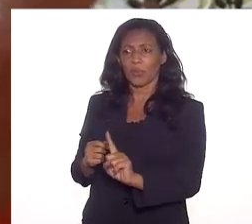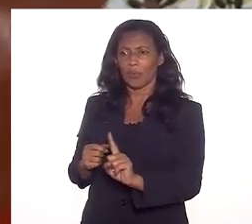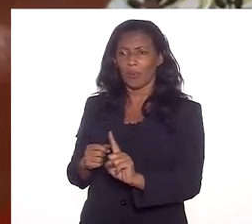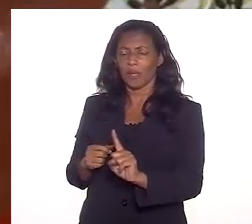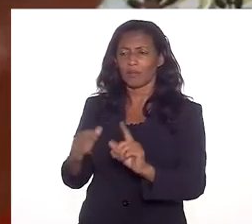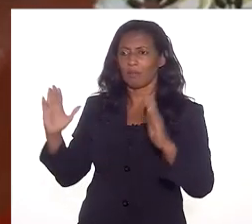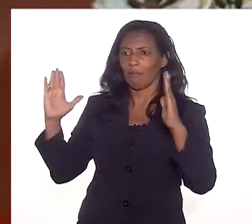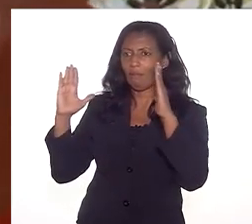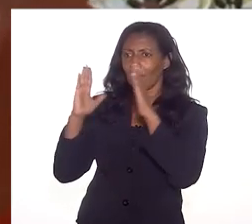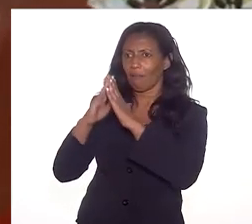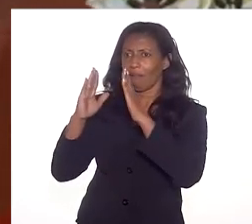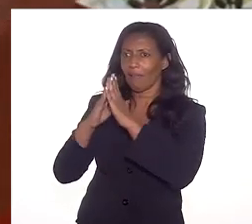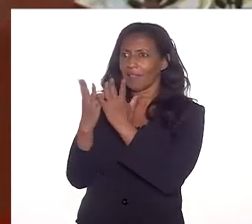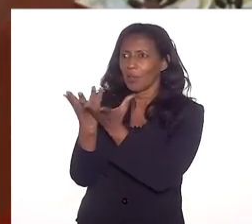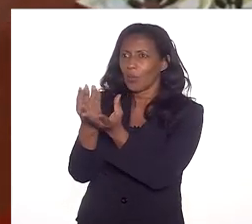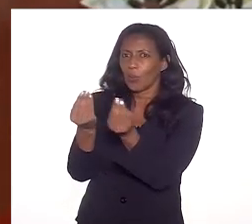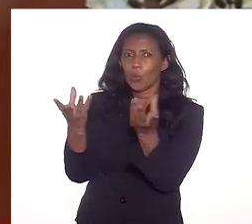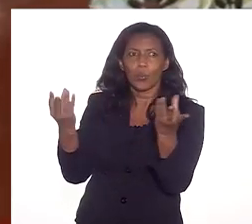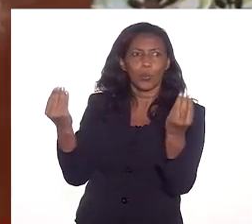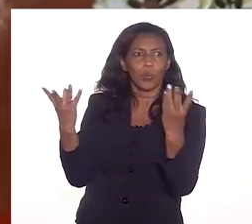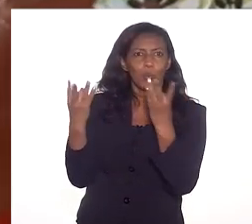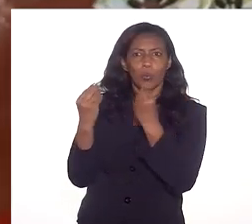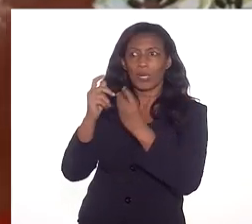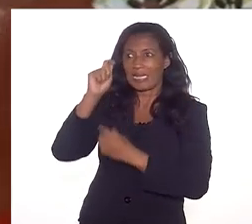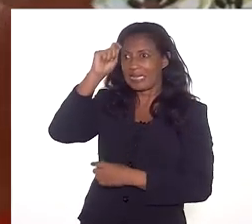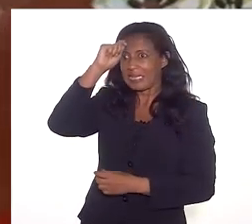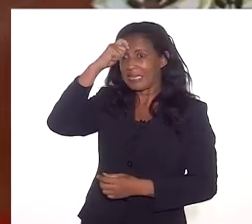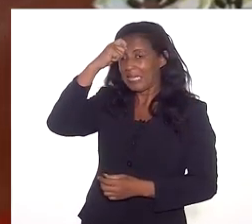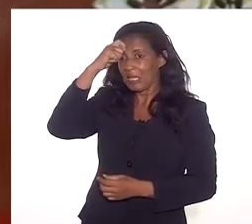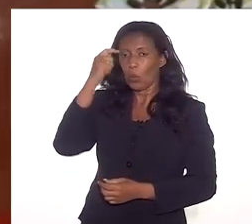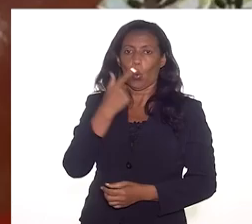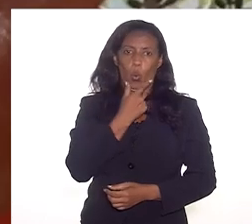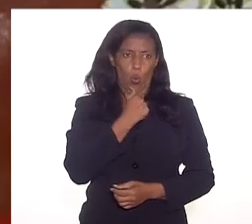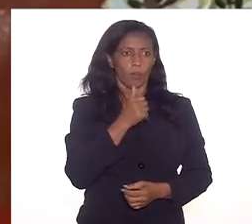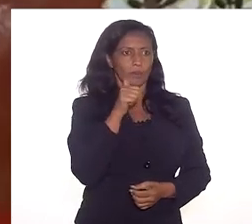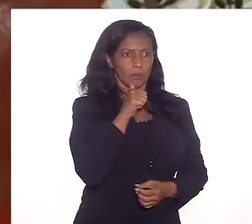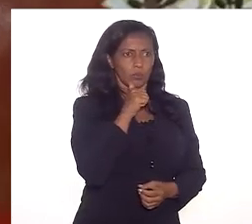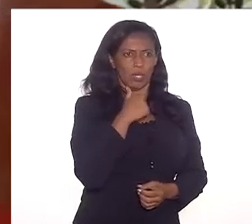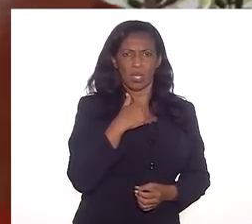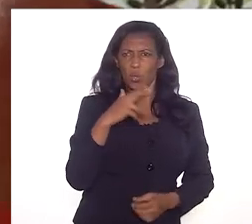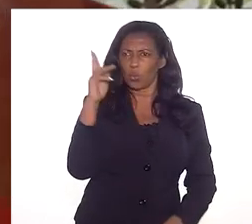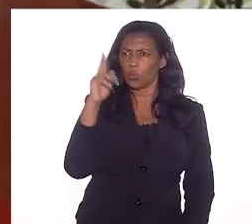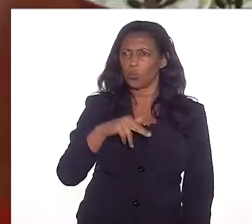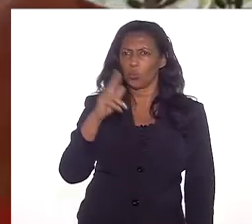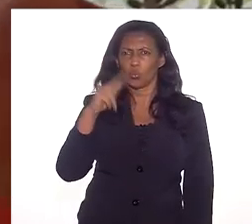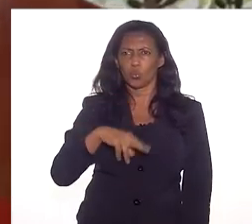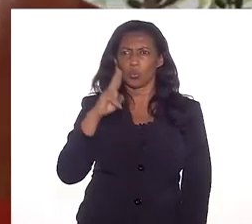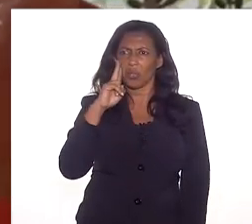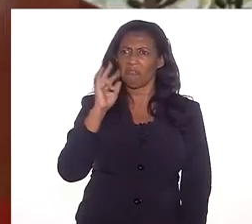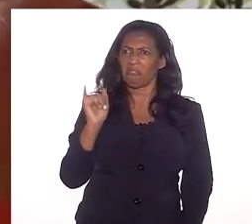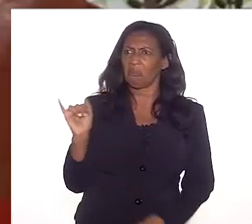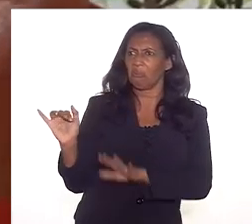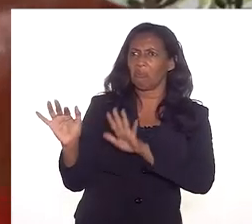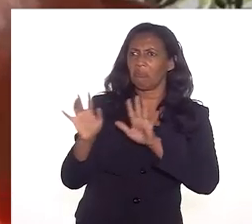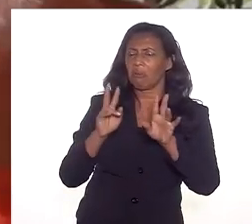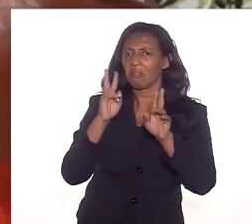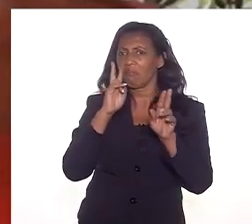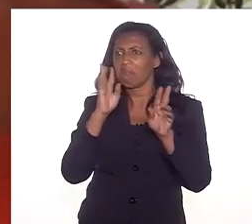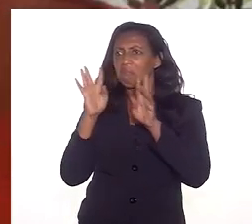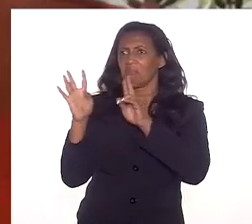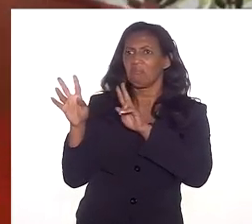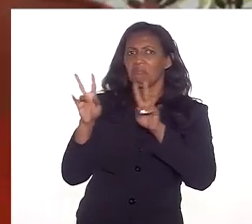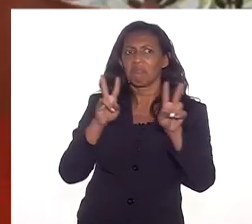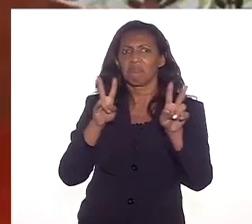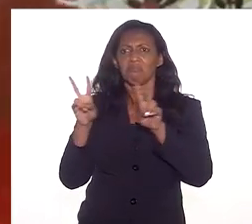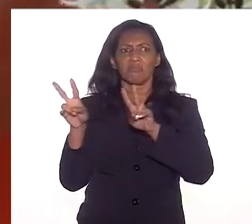IPCN, aquela casa cheia de negro e negras, né? E eu nunca tinha visto aquilo daquela maneira. Aí eu fiquei